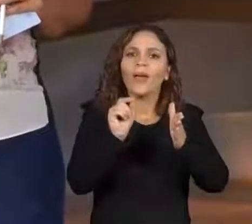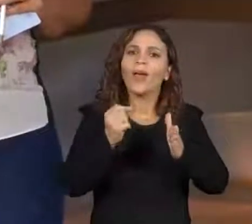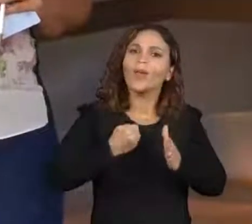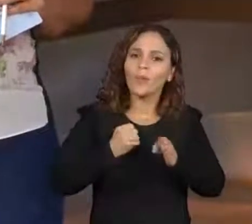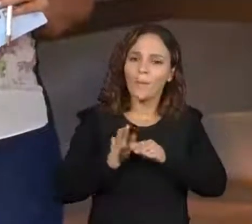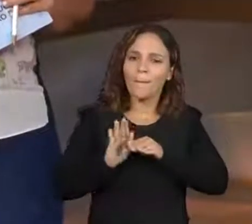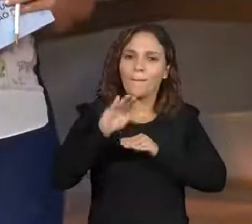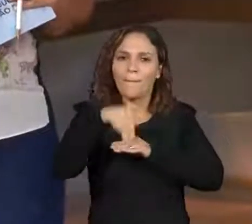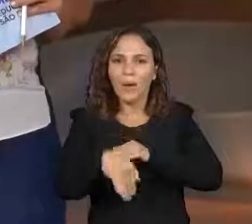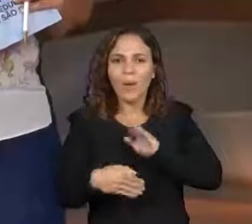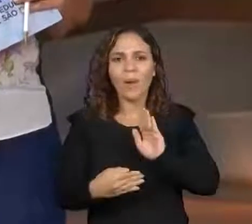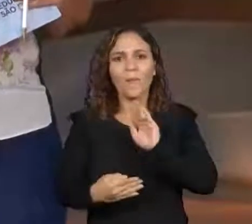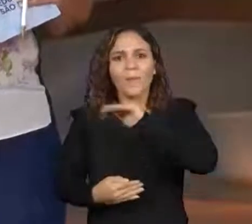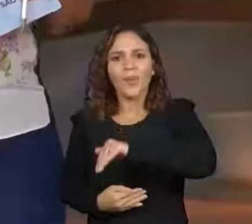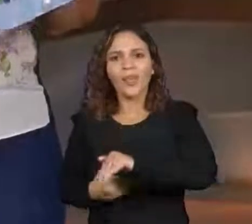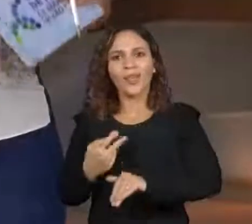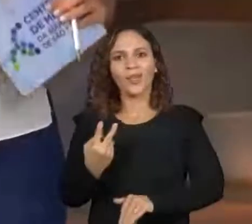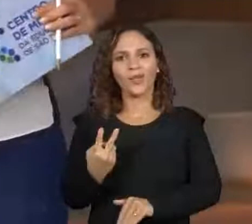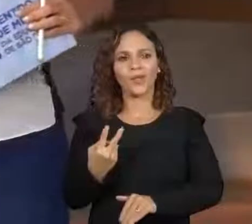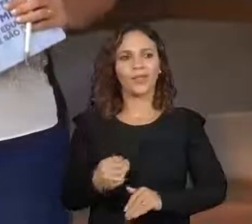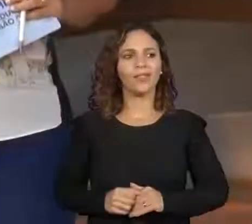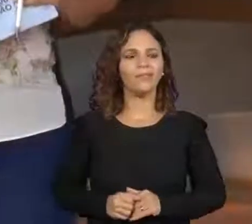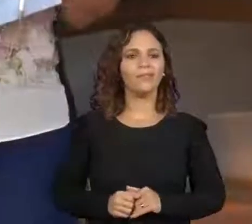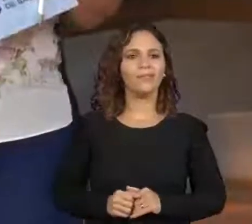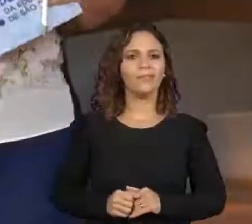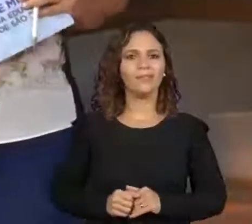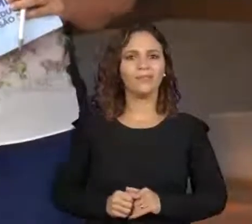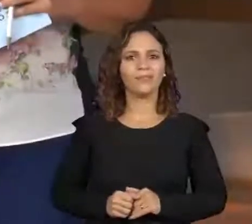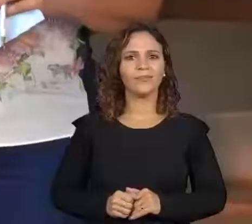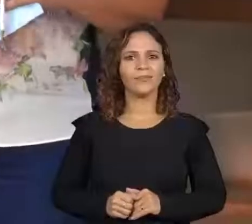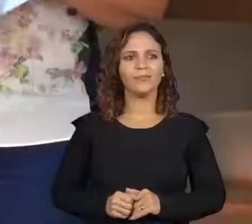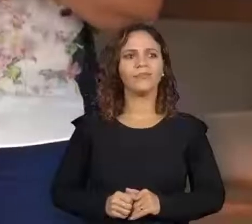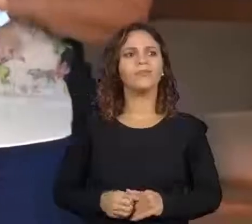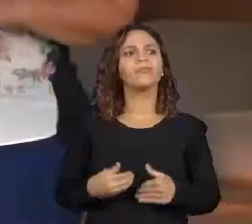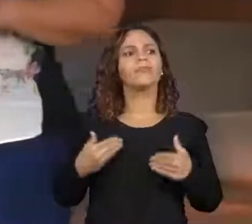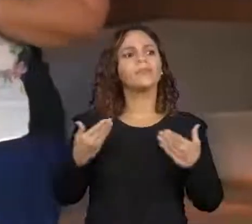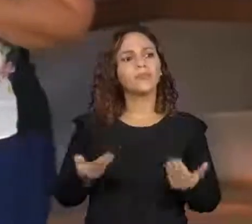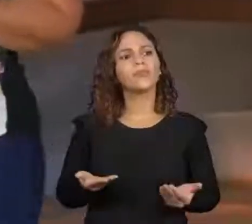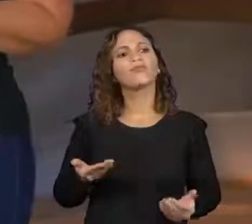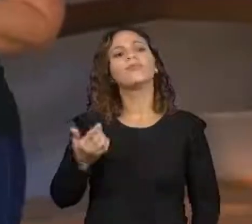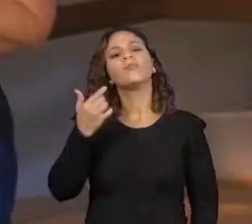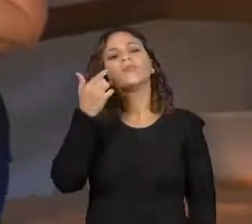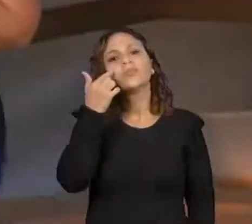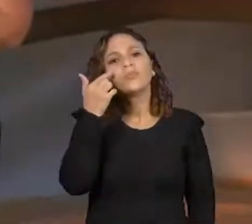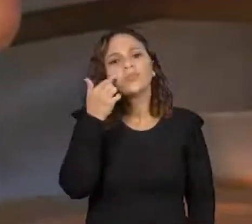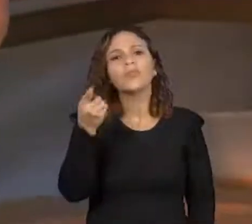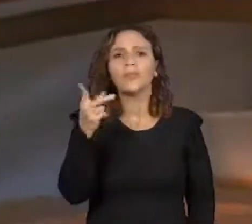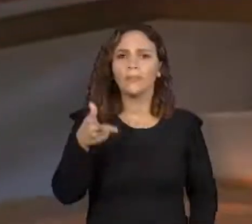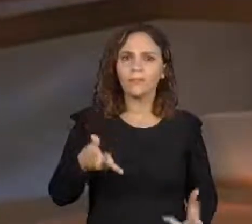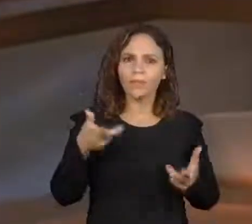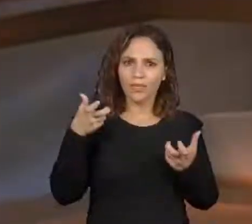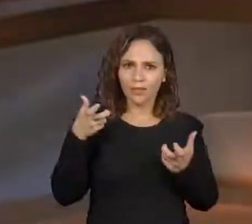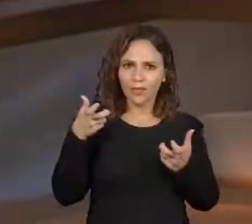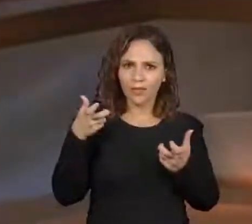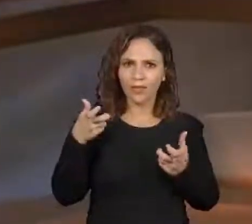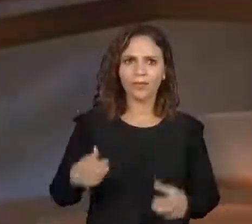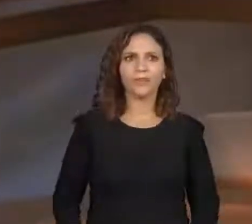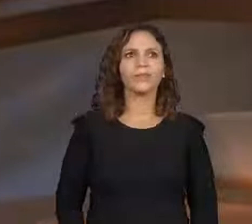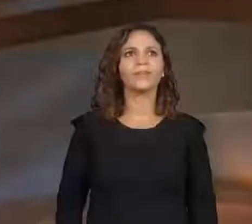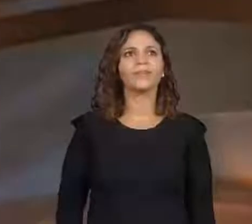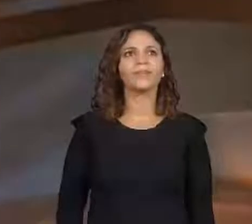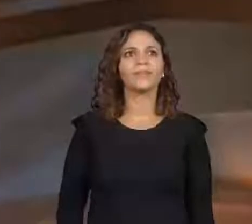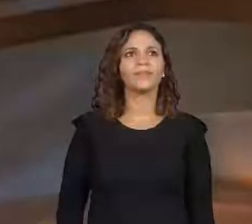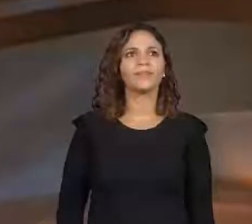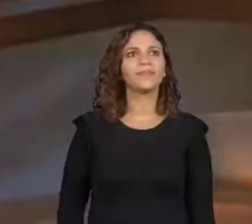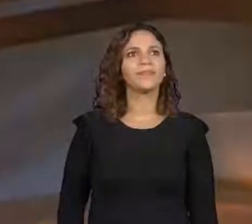2. Repararam que a gente está usando só os números da mesma coluna para ler? A gente usou